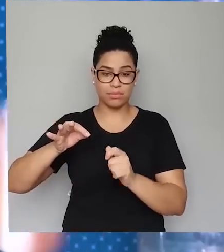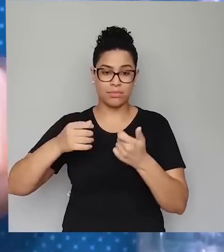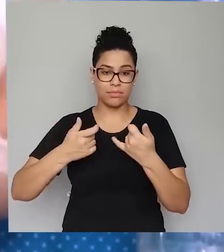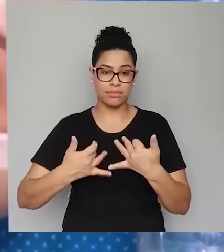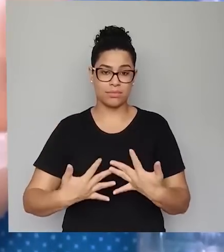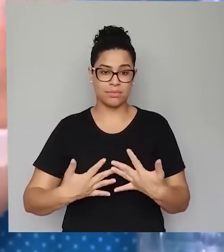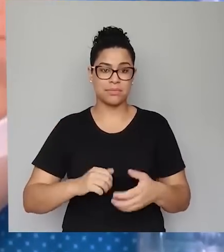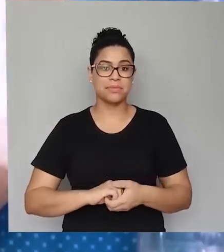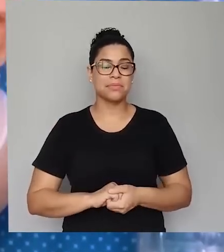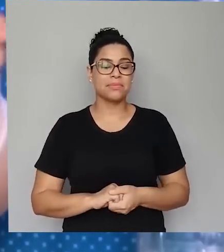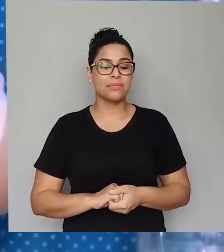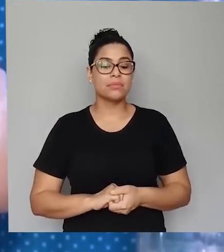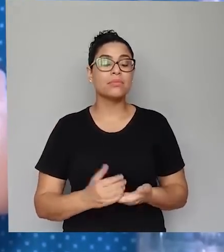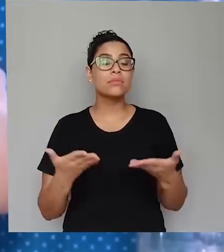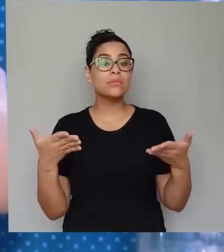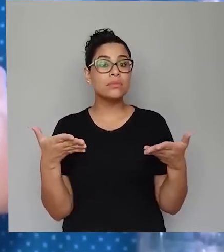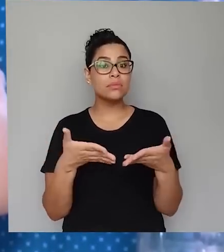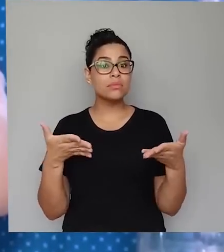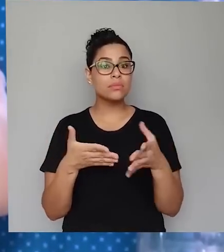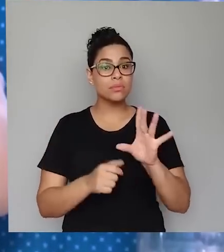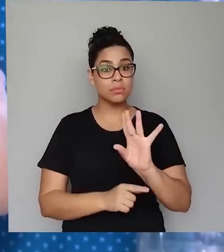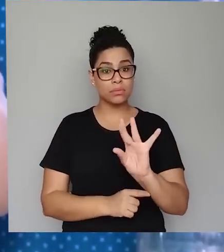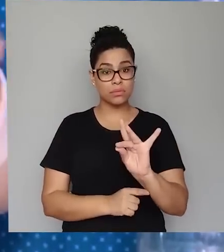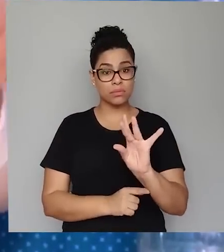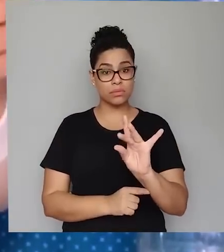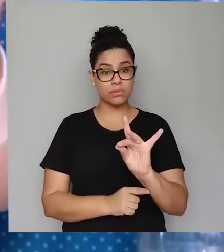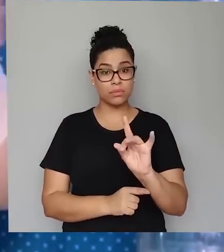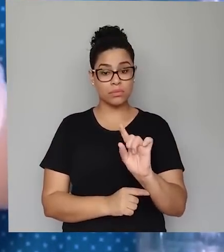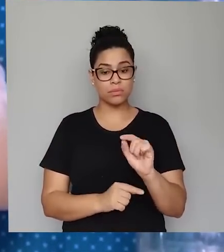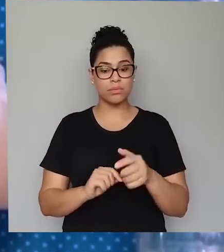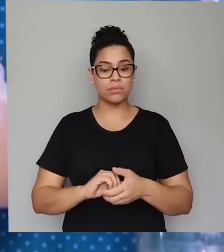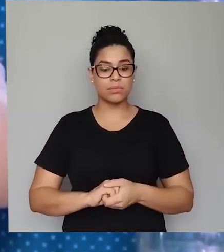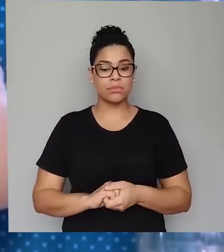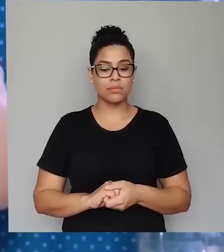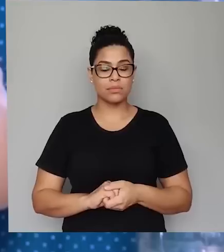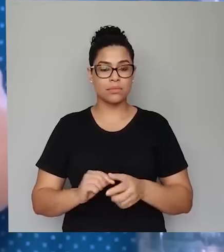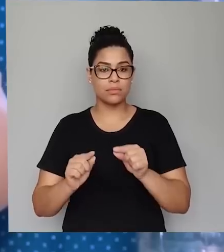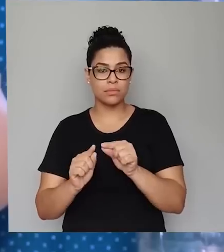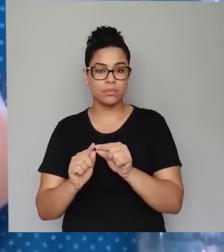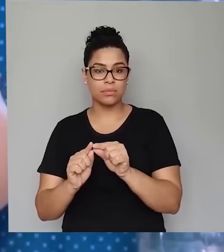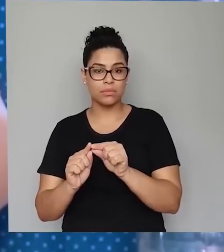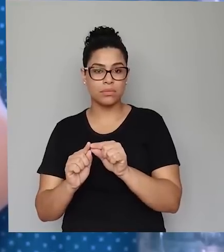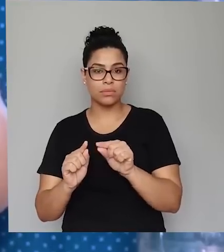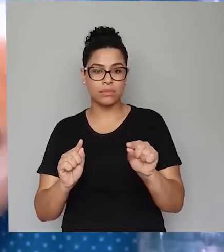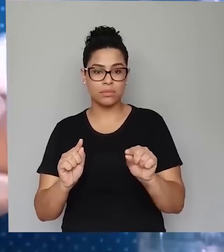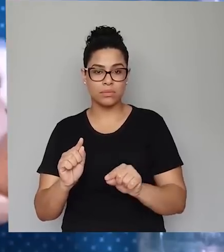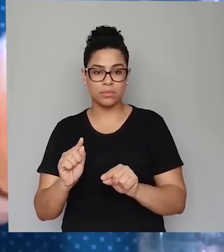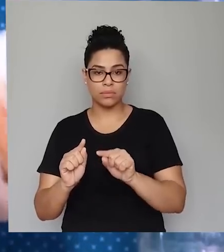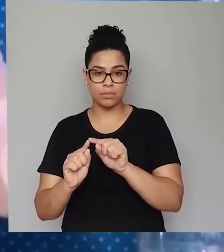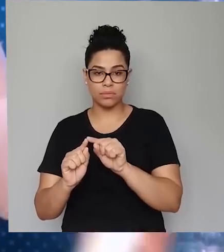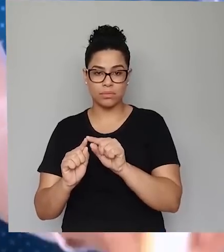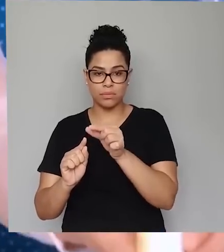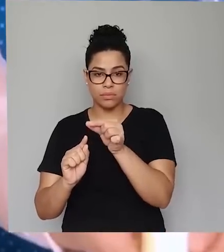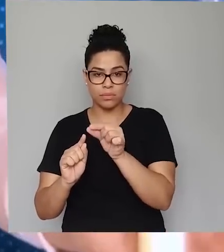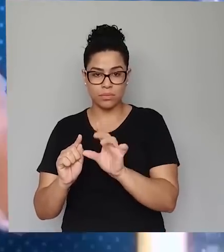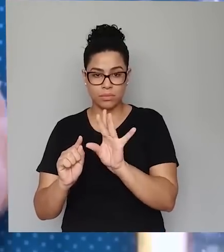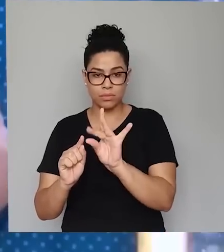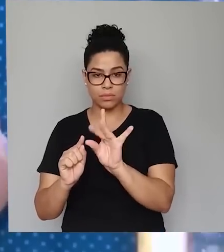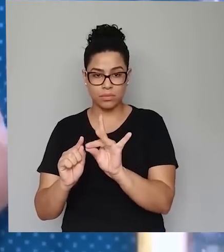vamos passar cola nessa base, nessa lateral aqui. E vamos distribuir as aletas